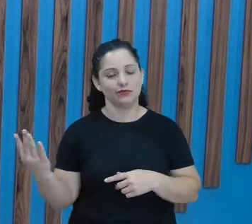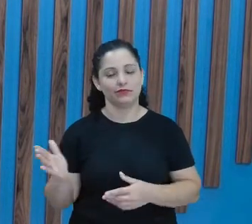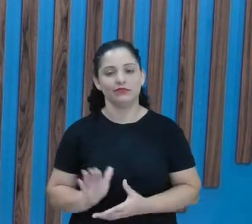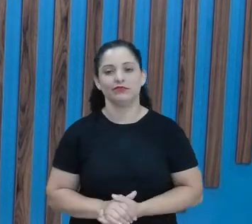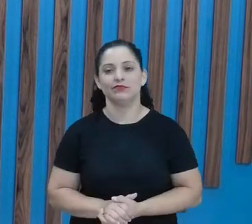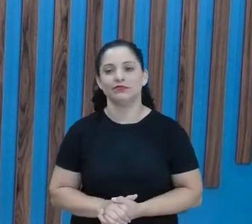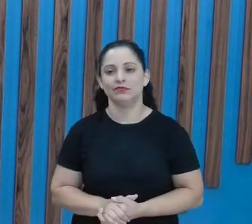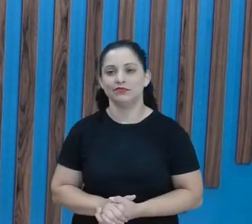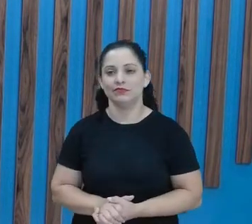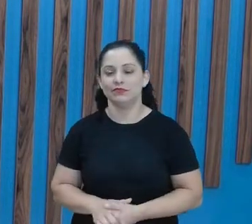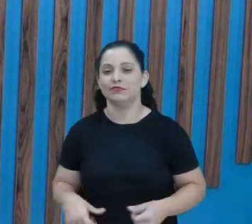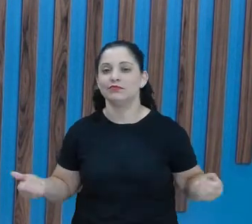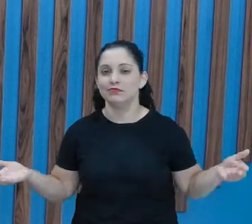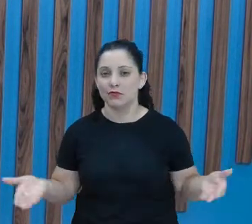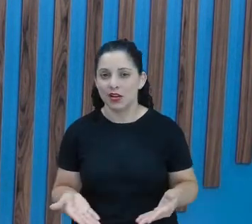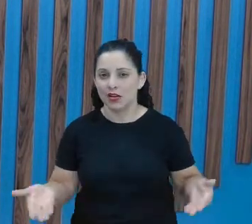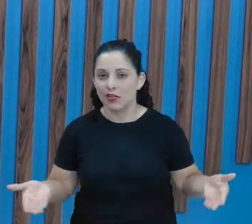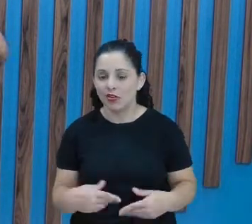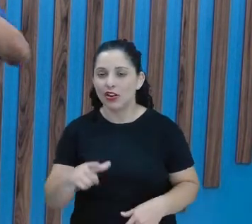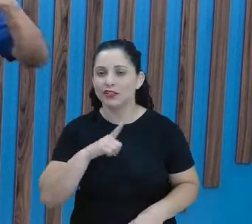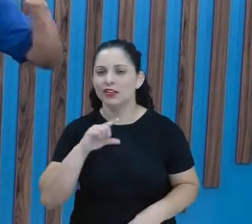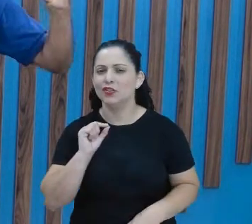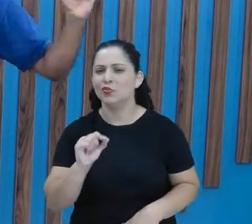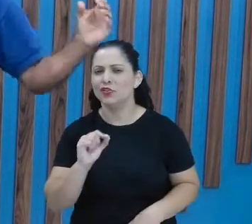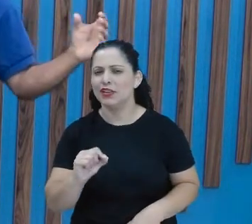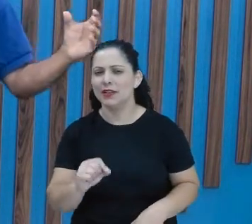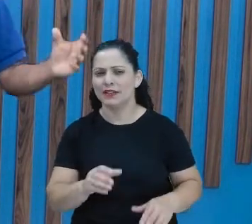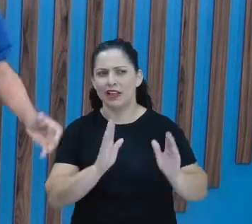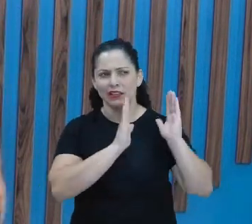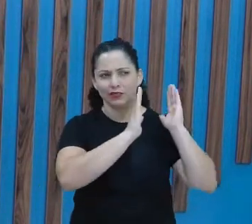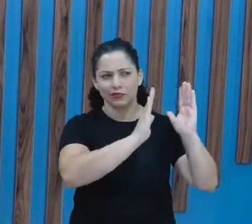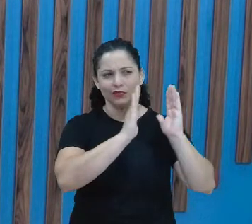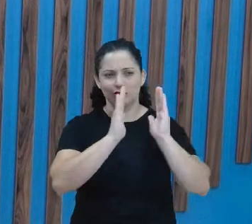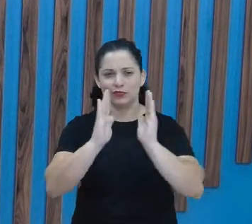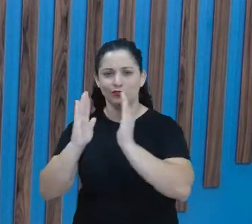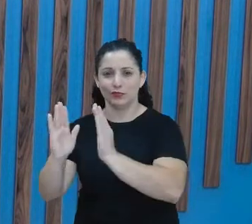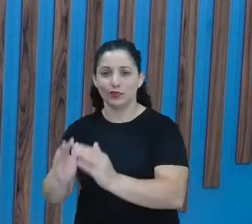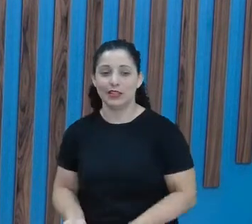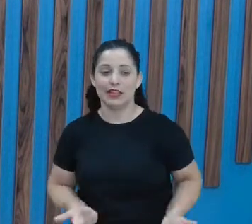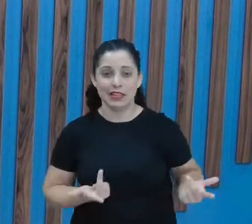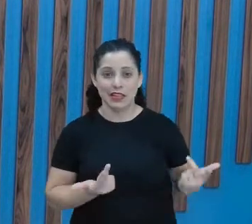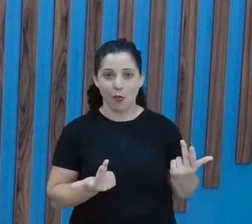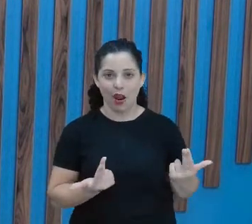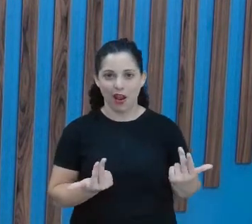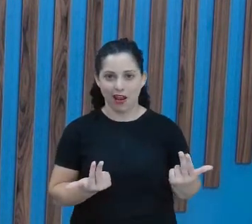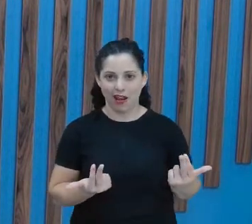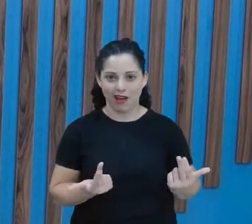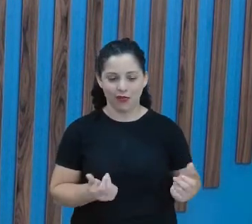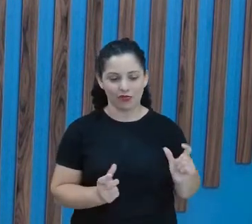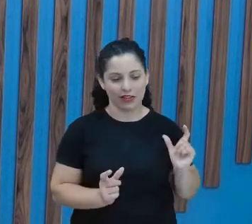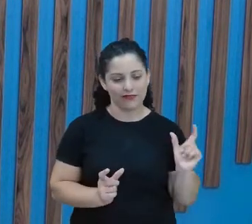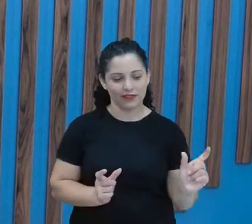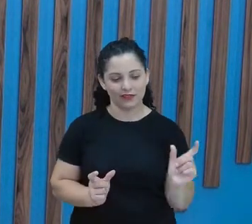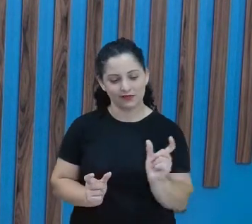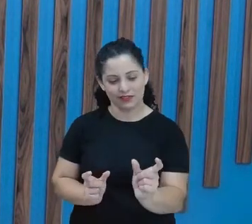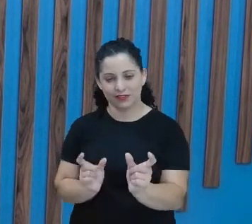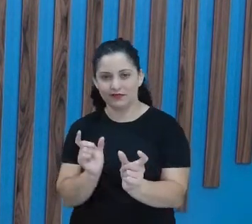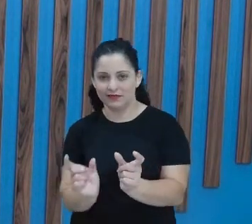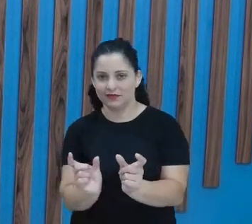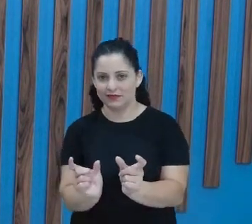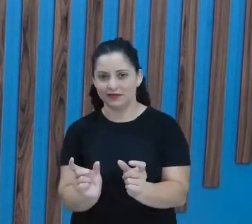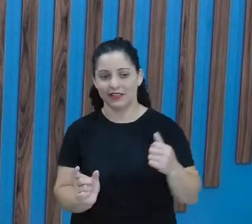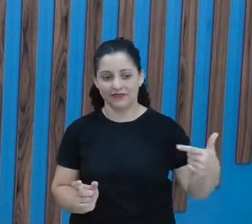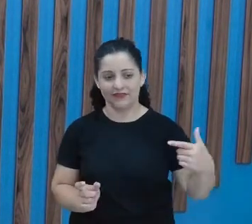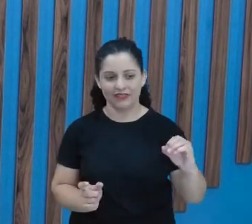agora eu tenho todos os denominadores iguais, Tudo é vinte, ó. Vinte, vinte, vinte.